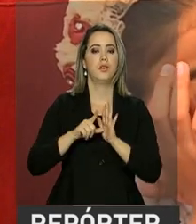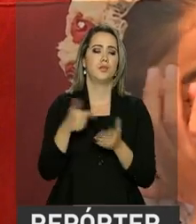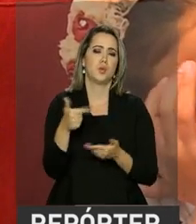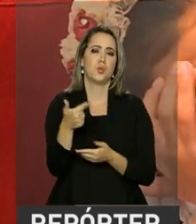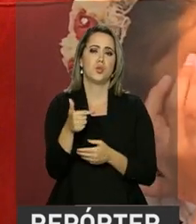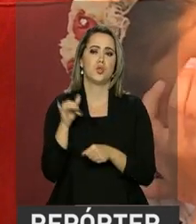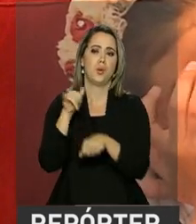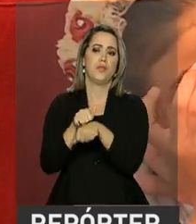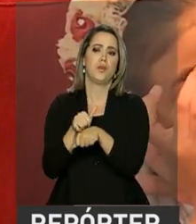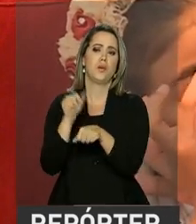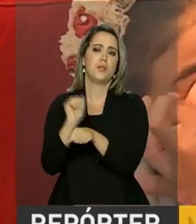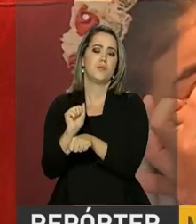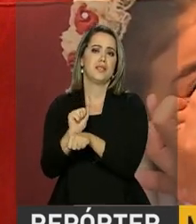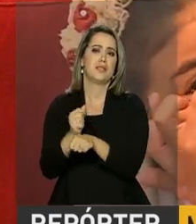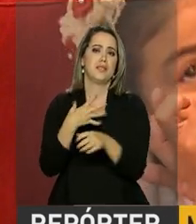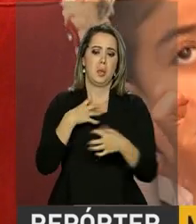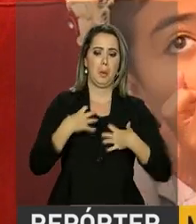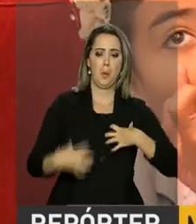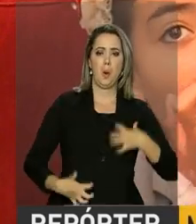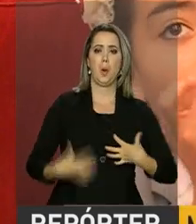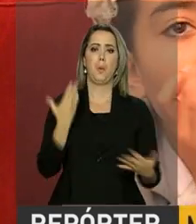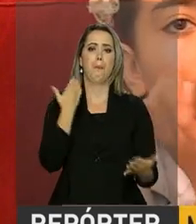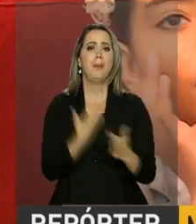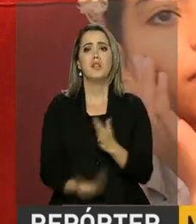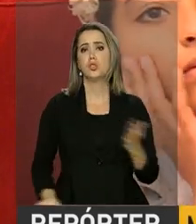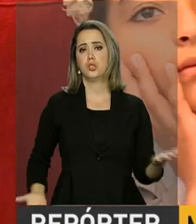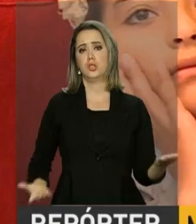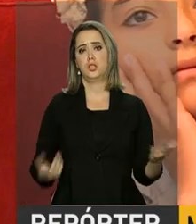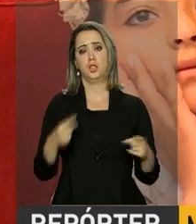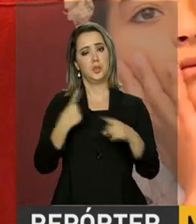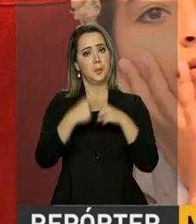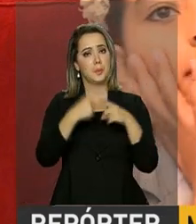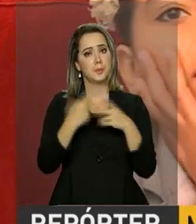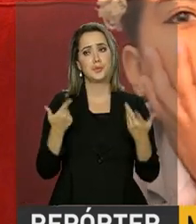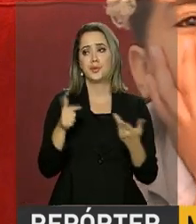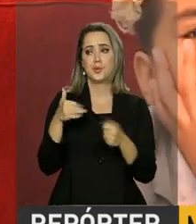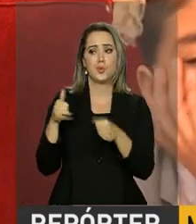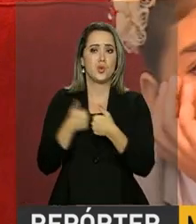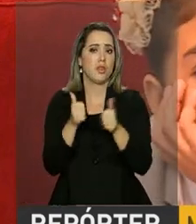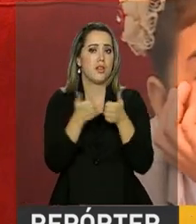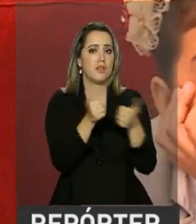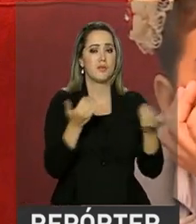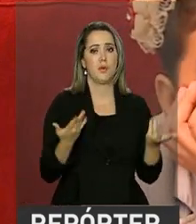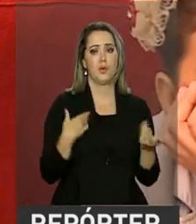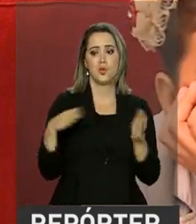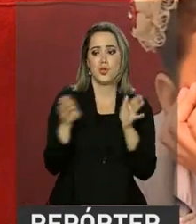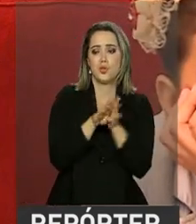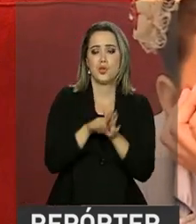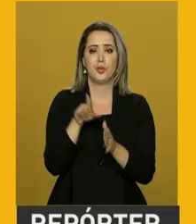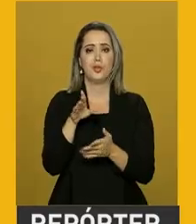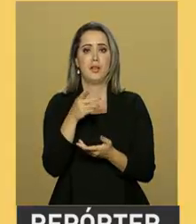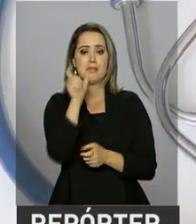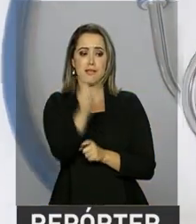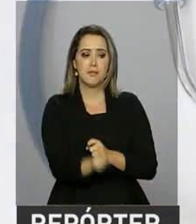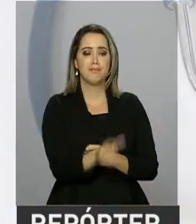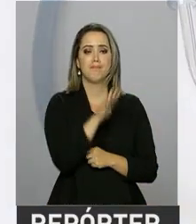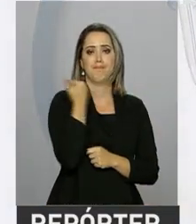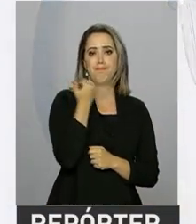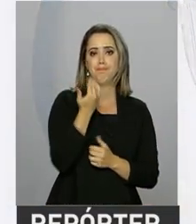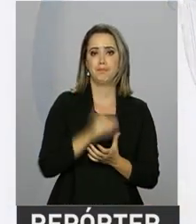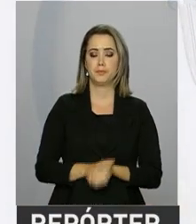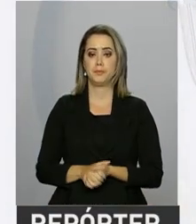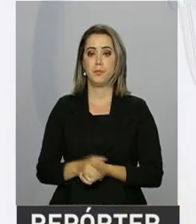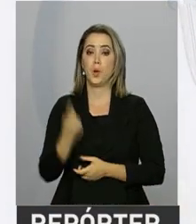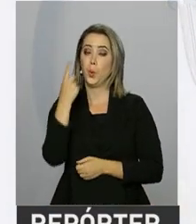perdiam e muitas crianças que precisava de um de um de um transplante não conseguia e chegava a falecer em um ano a força